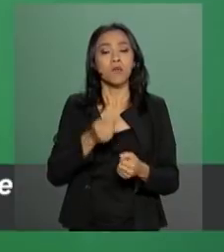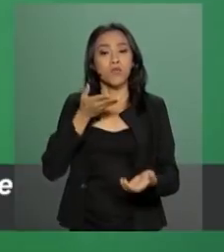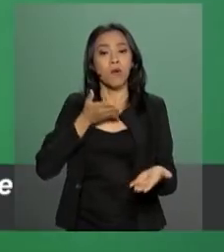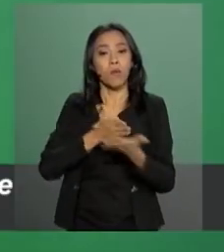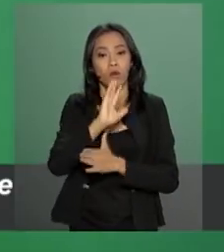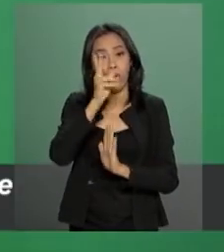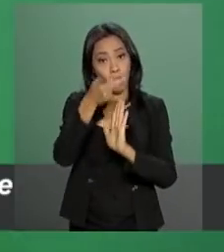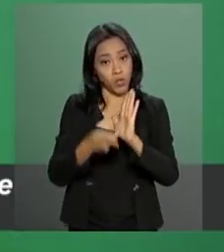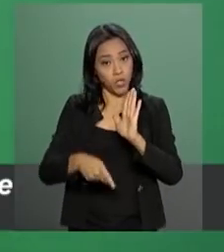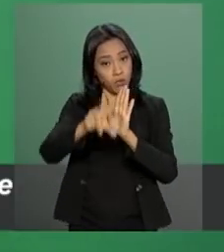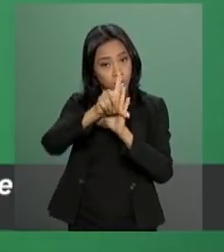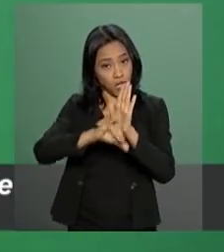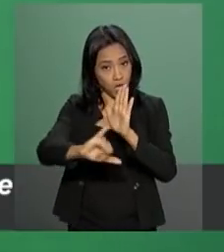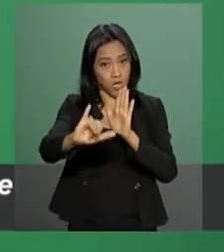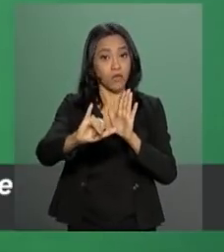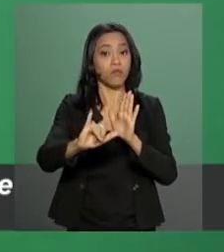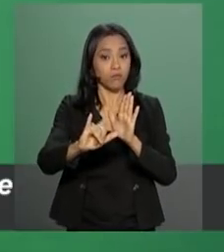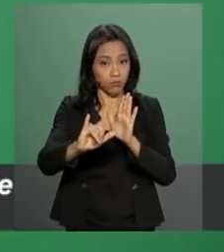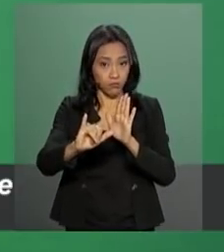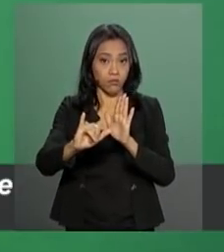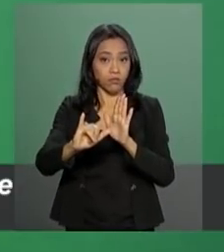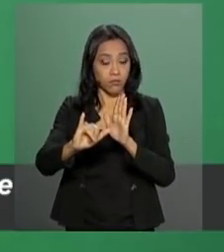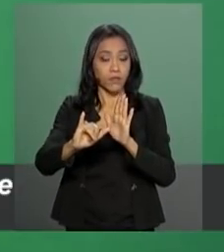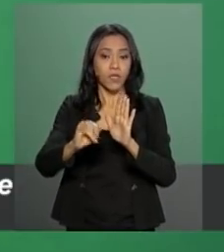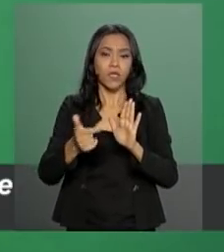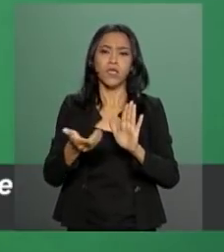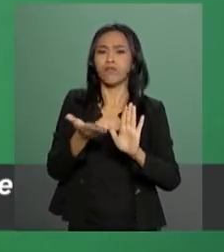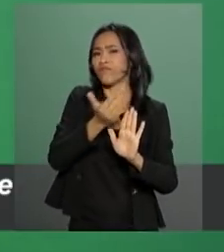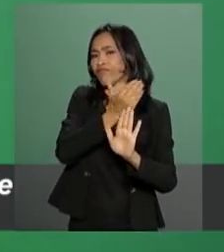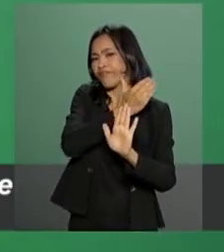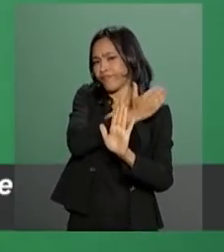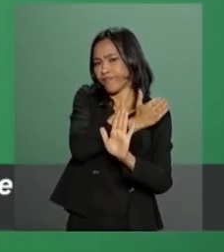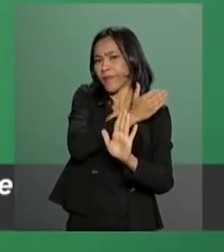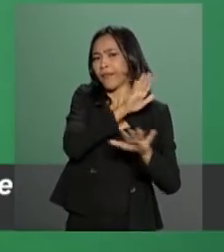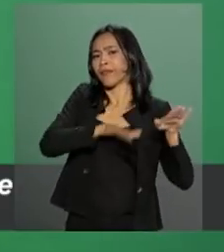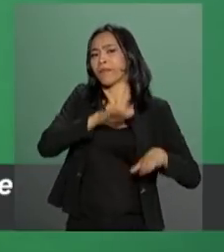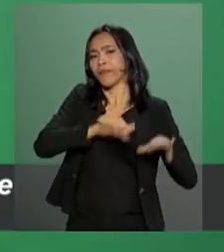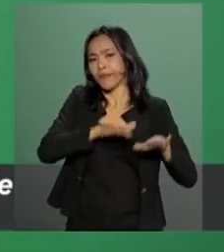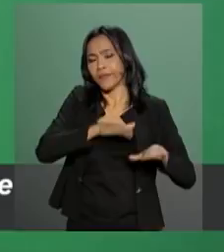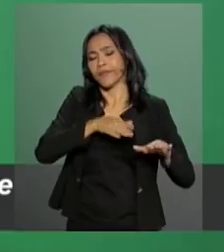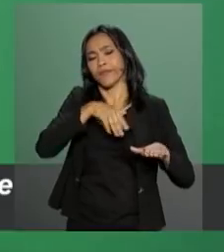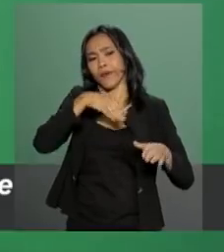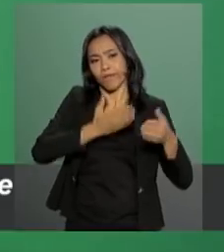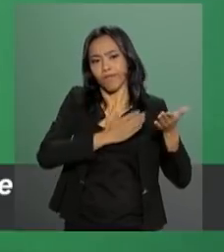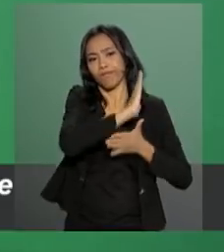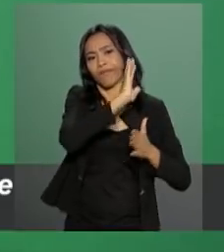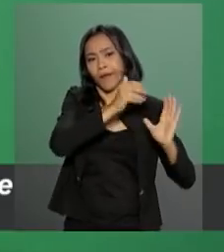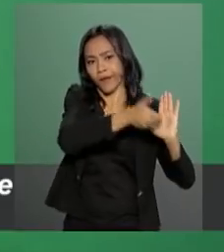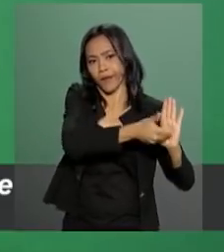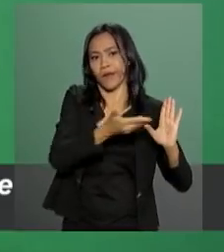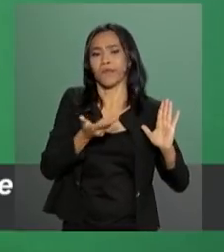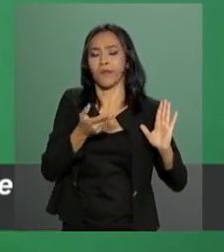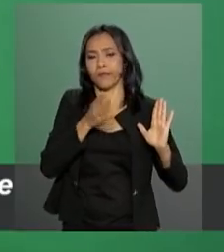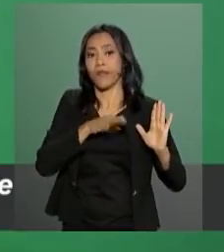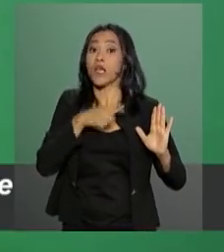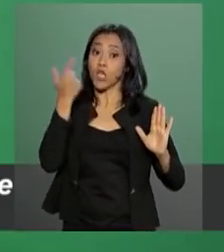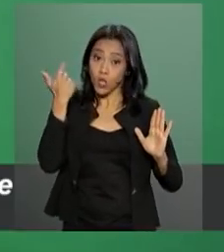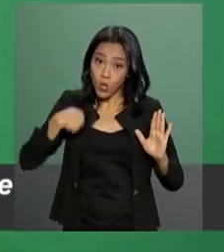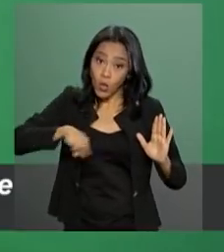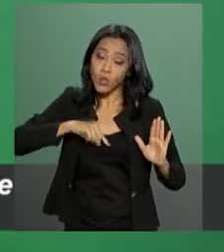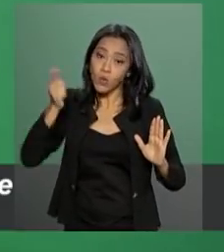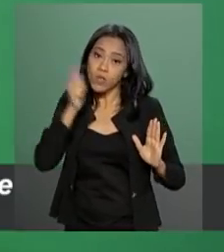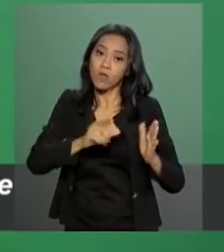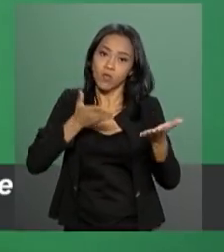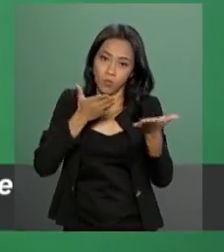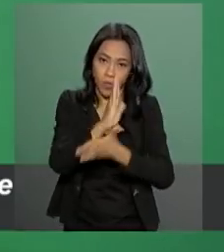projeto de lei que ainda remanesce adpm de aprovação da câmara dos deputados nós aprovamos esse projeto